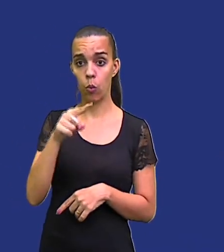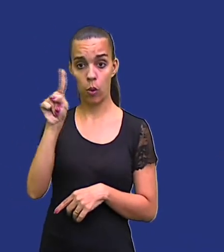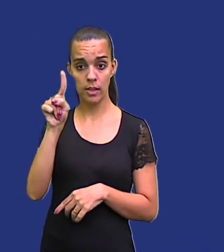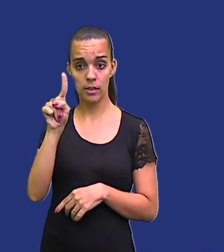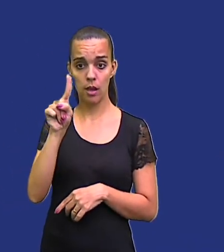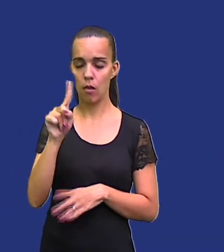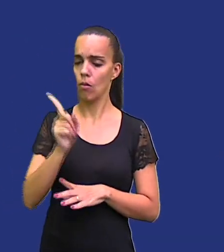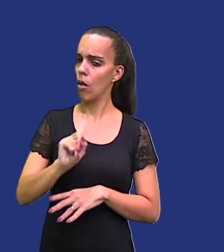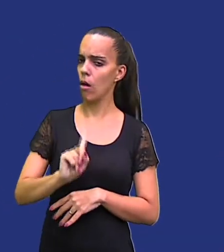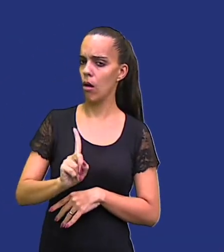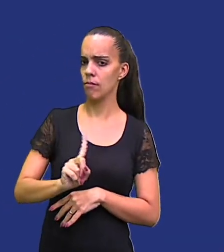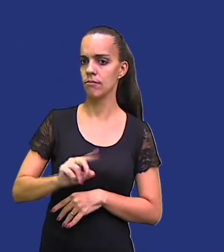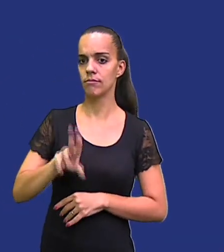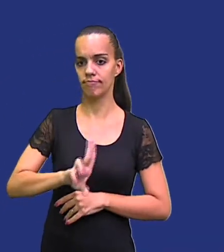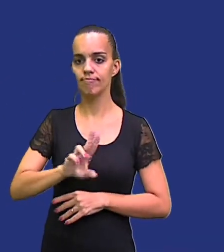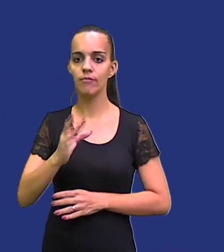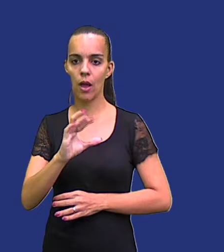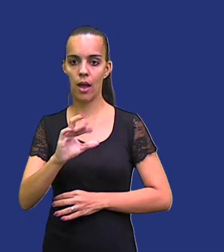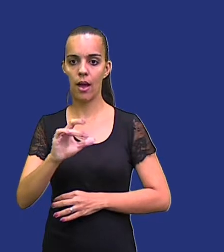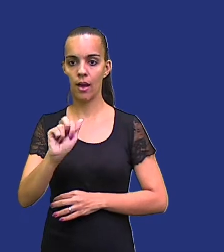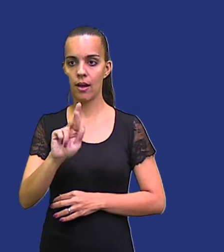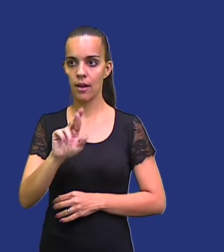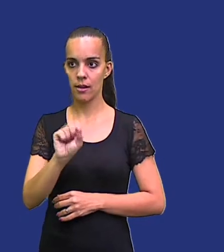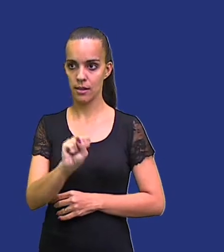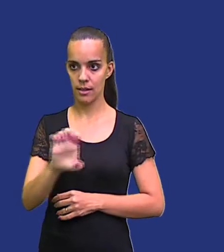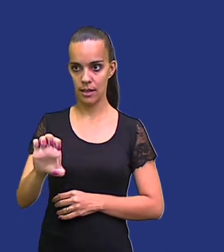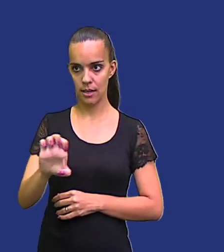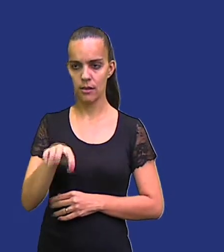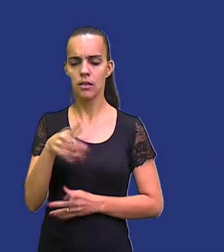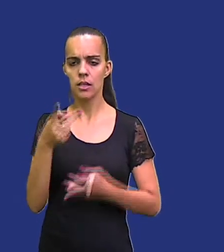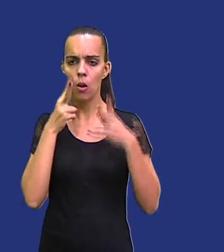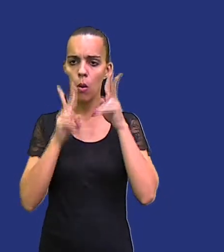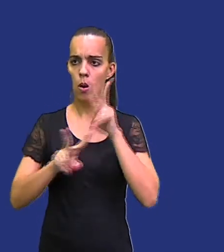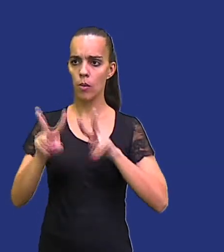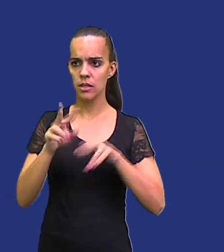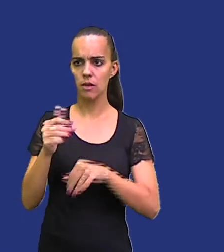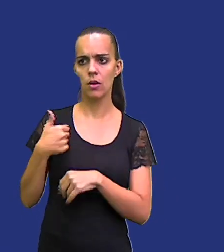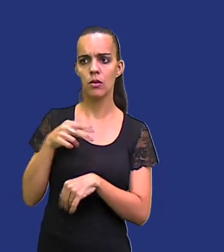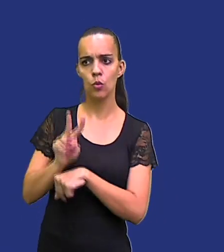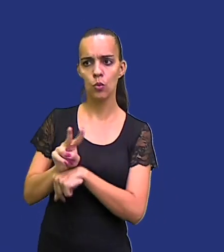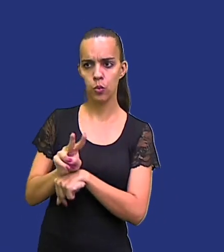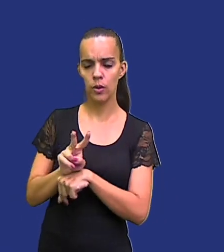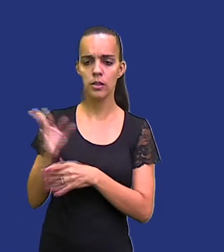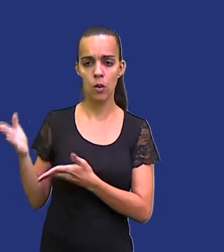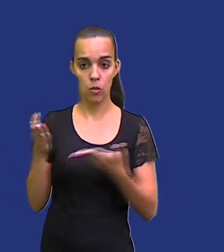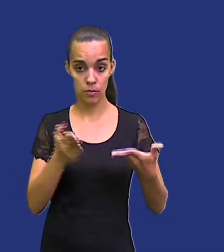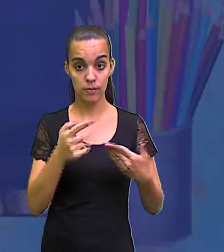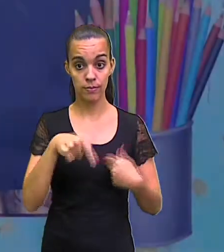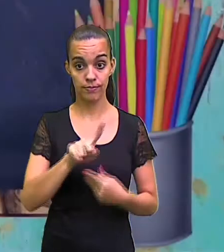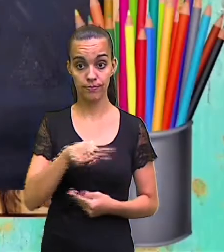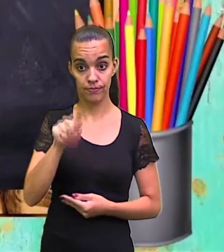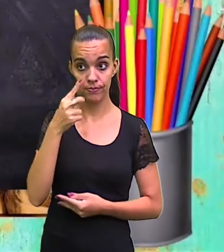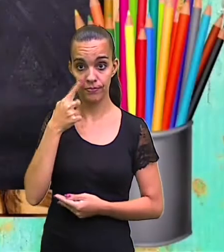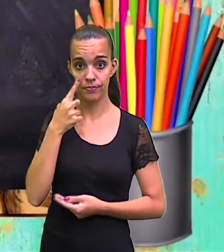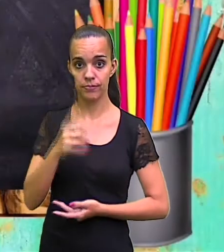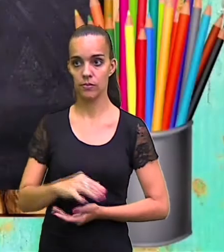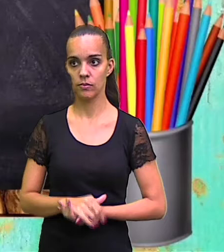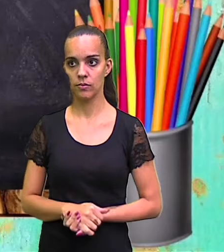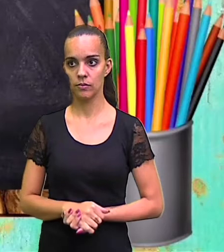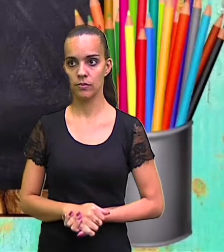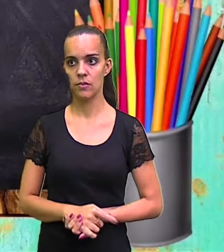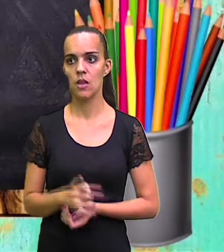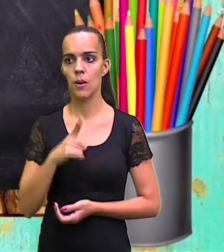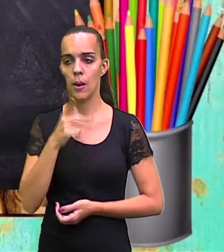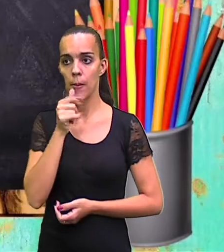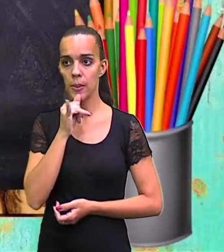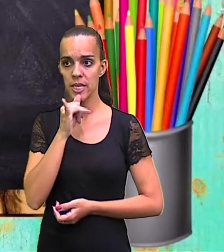acento indica a crase. Muito bem, essa é uma observação que eu gostaria de trazer para vocês. O fenômeno da